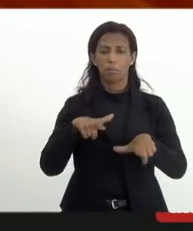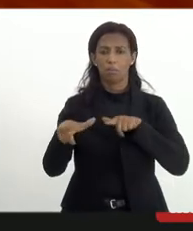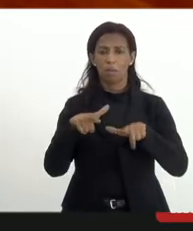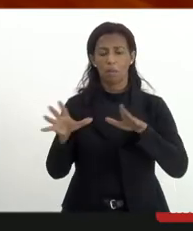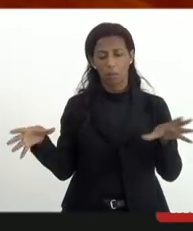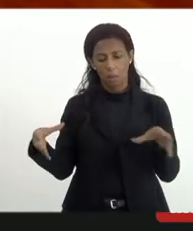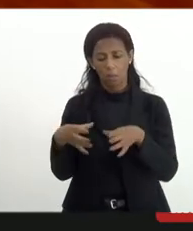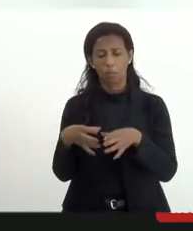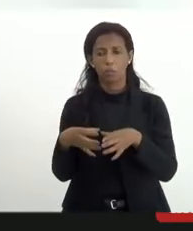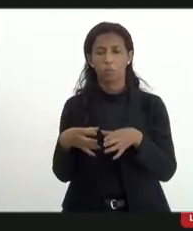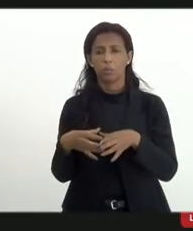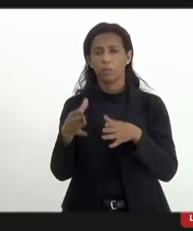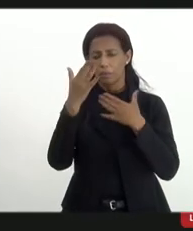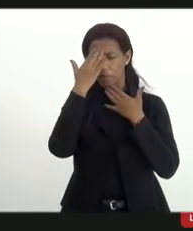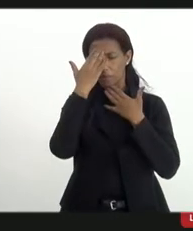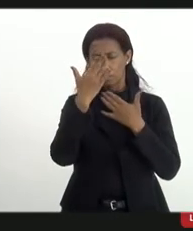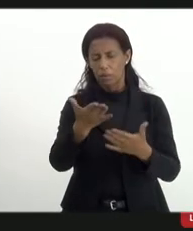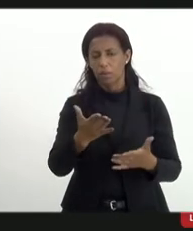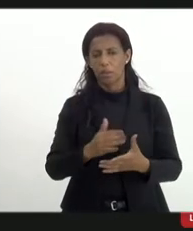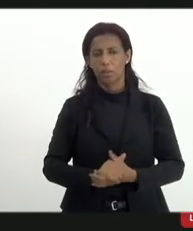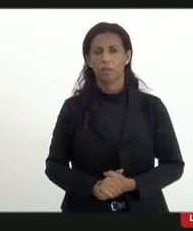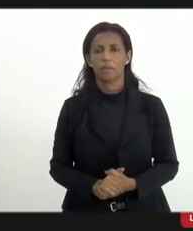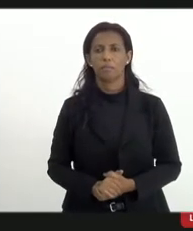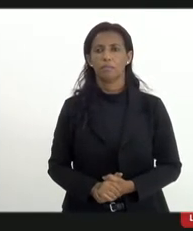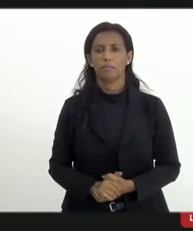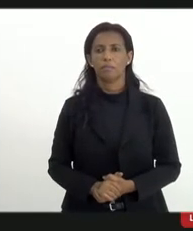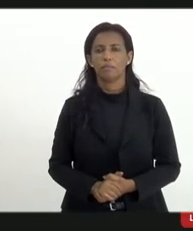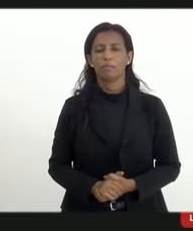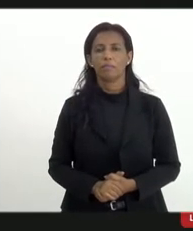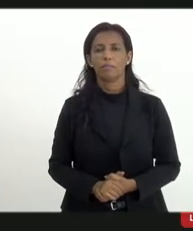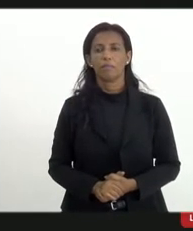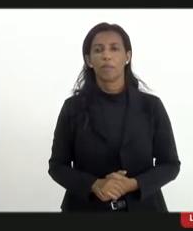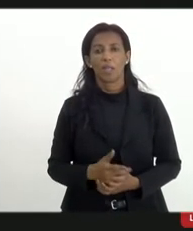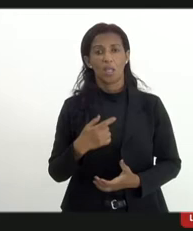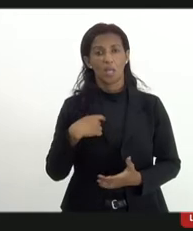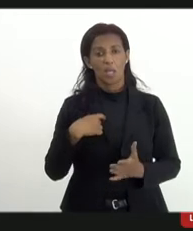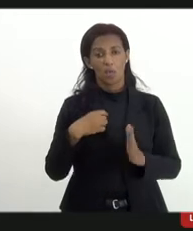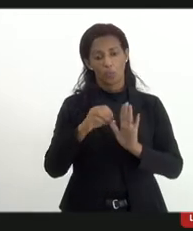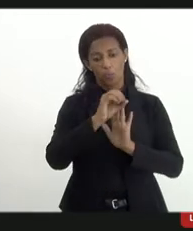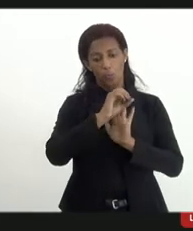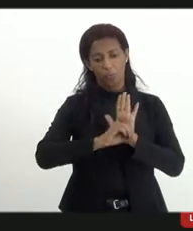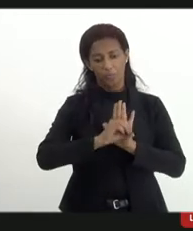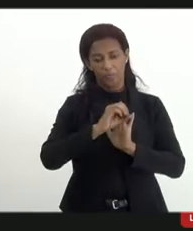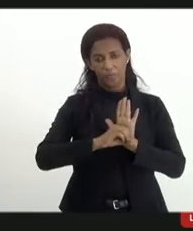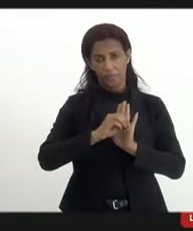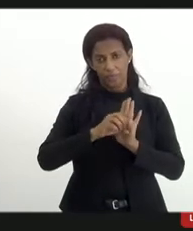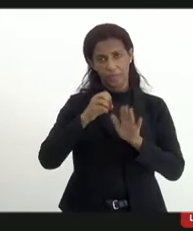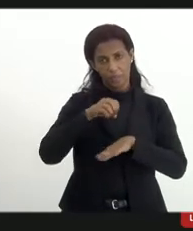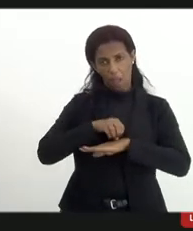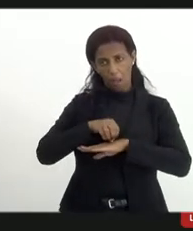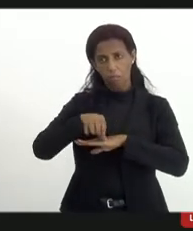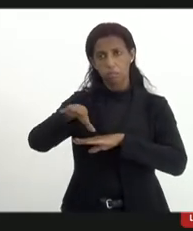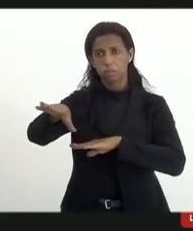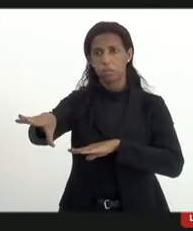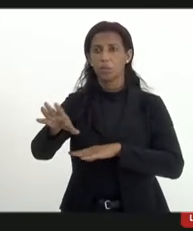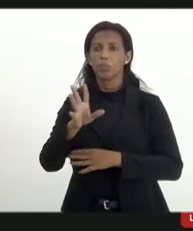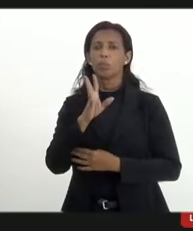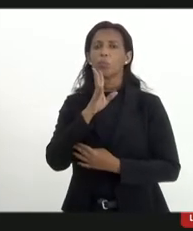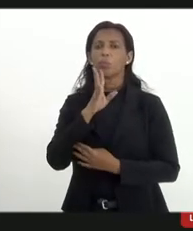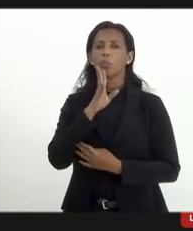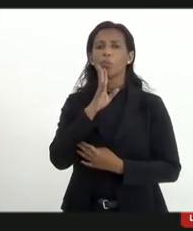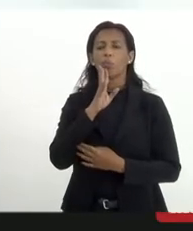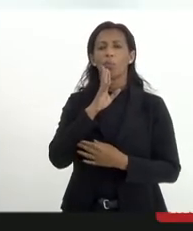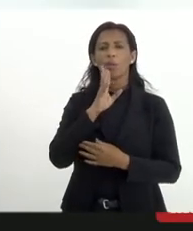conjuntamente. Eu agradeço, eu vou oficiar essa questão desse ato normativo sobre conhecimento